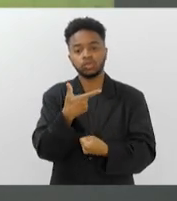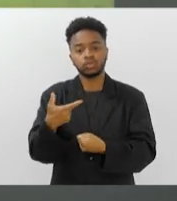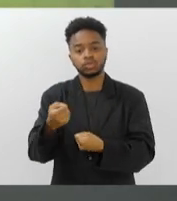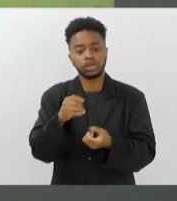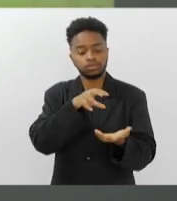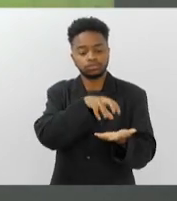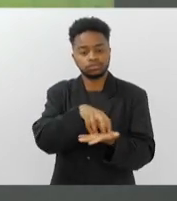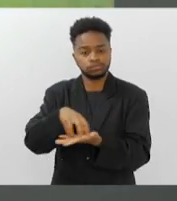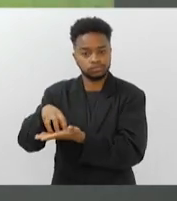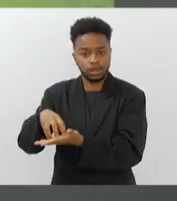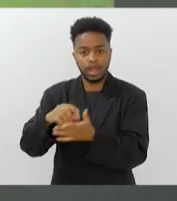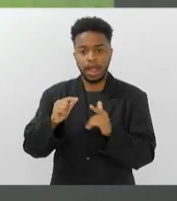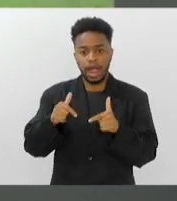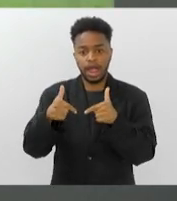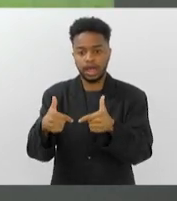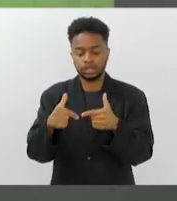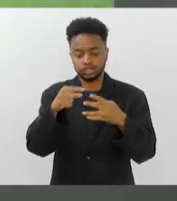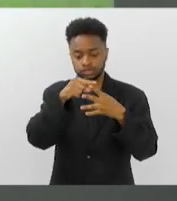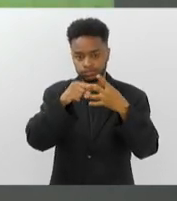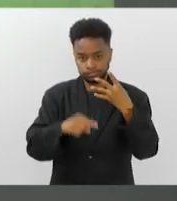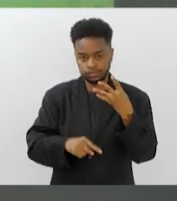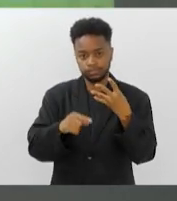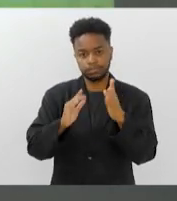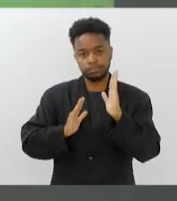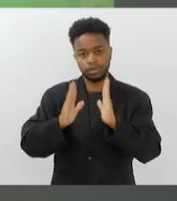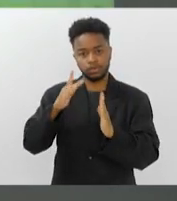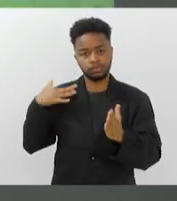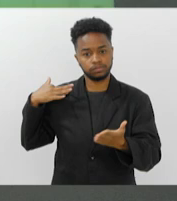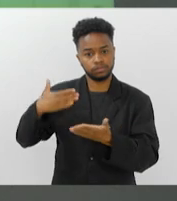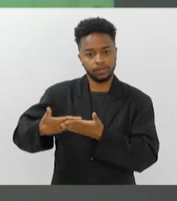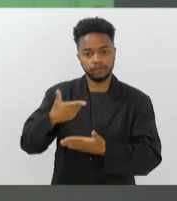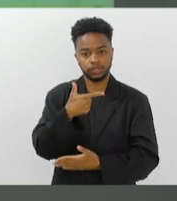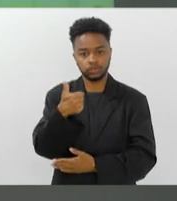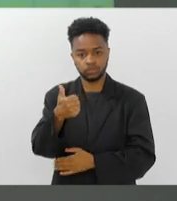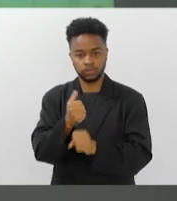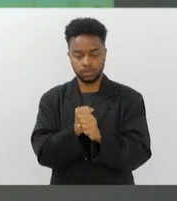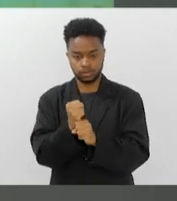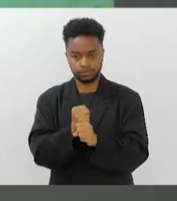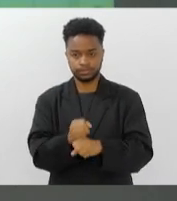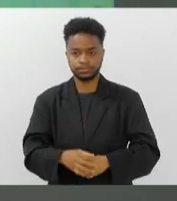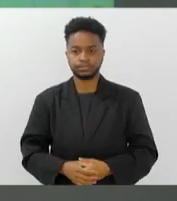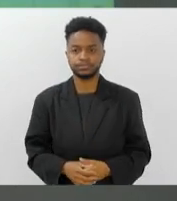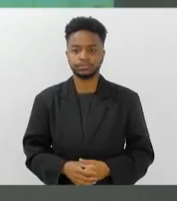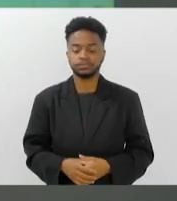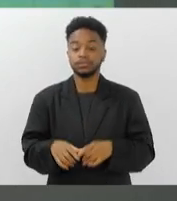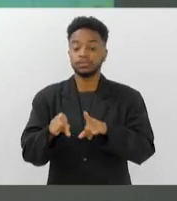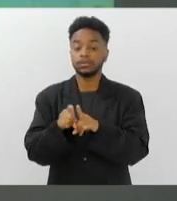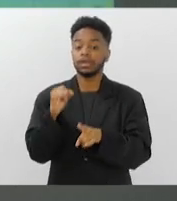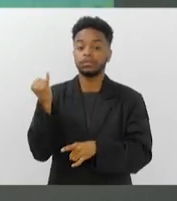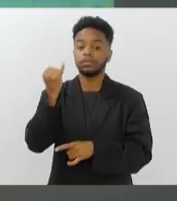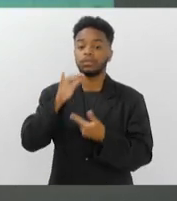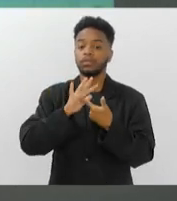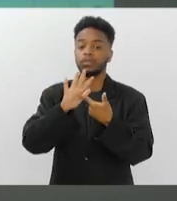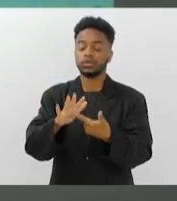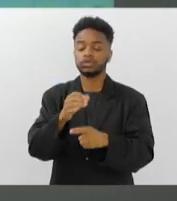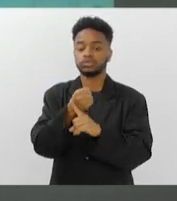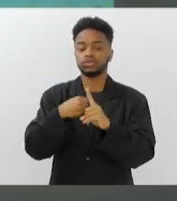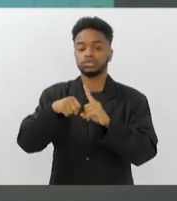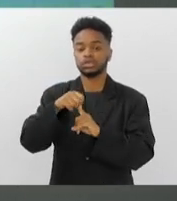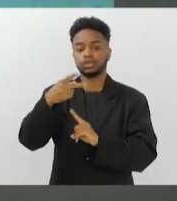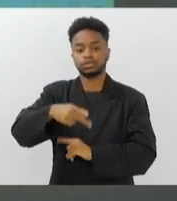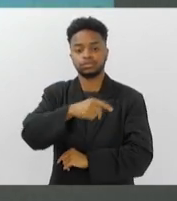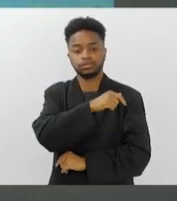TM feito isso ao longo desses 21 anos e aí é importante dizer que a sociedade civil organizada